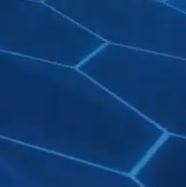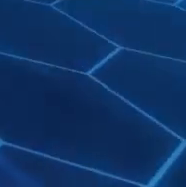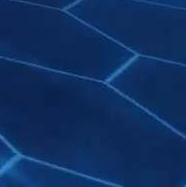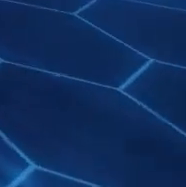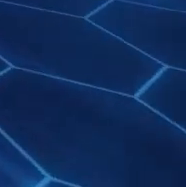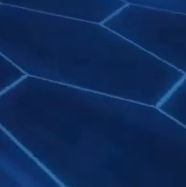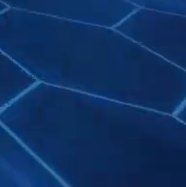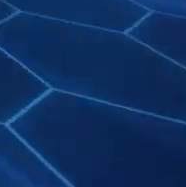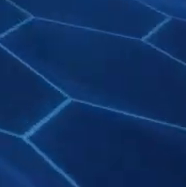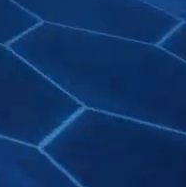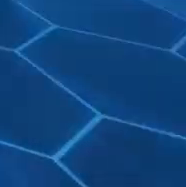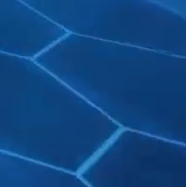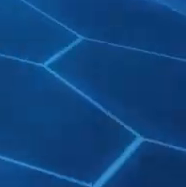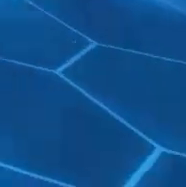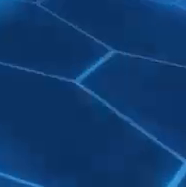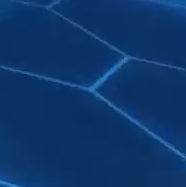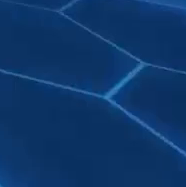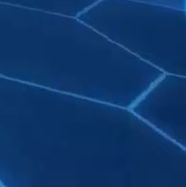Música